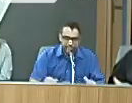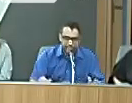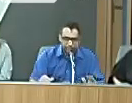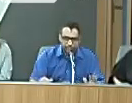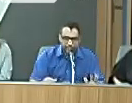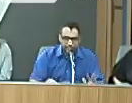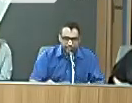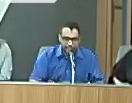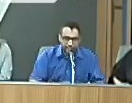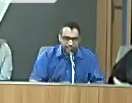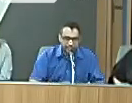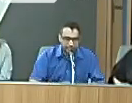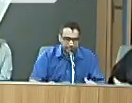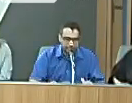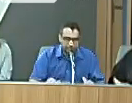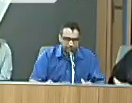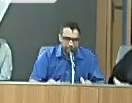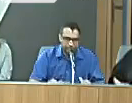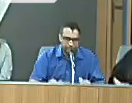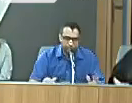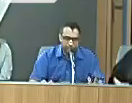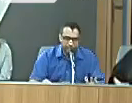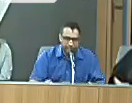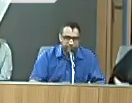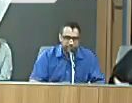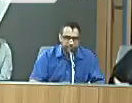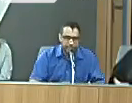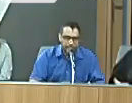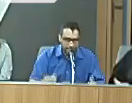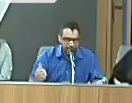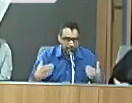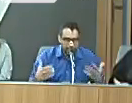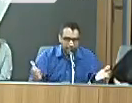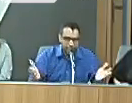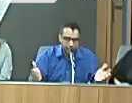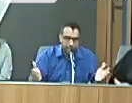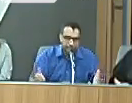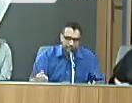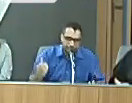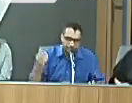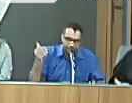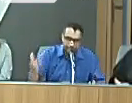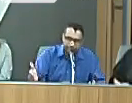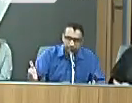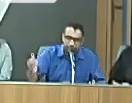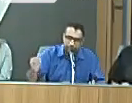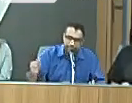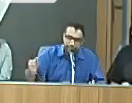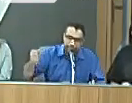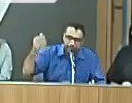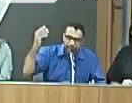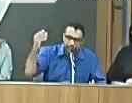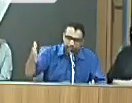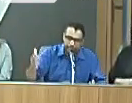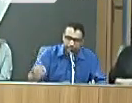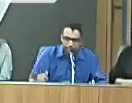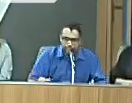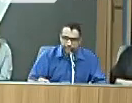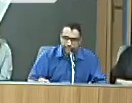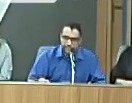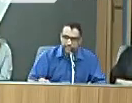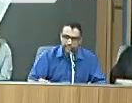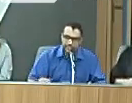ninguém aqui é contra isso gente deixava somos companheiros aliás eu particularmente defendo a polícia penal